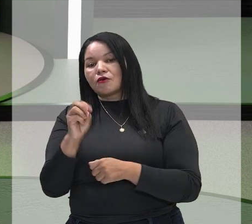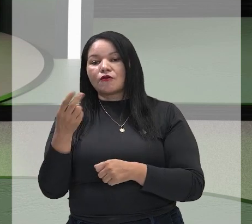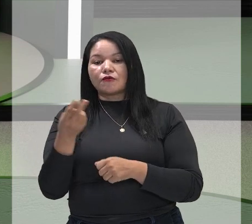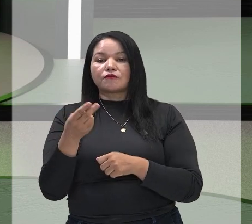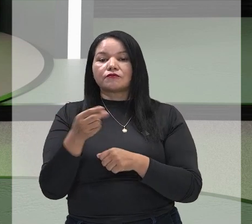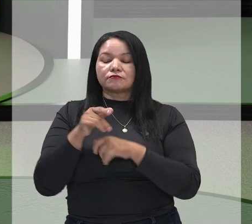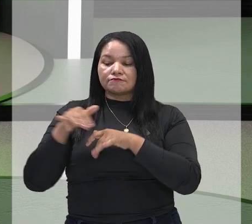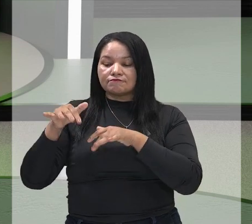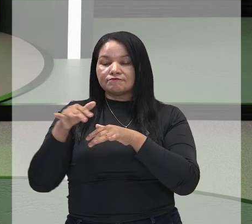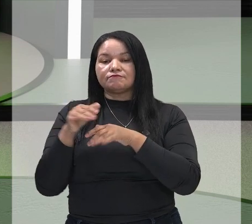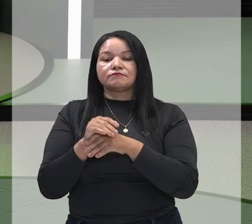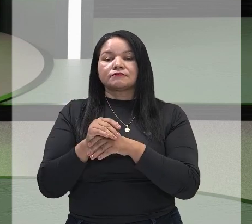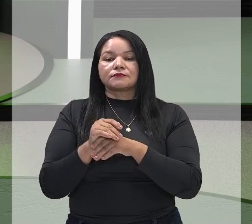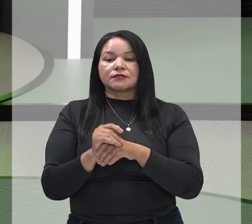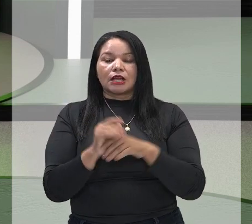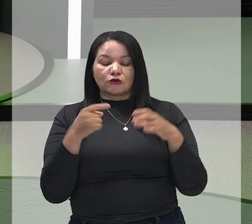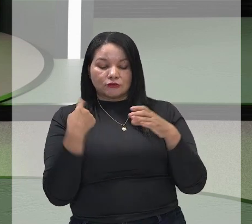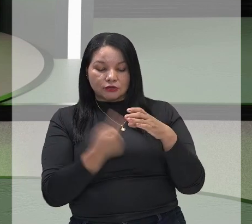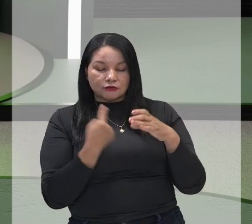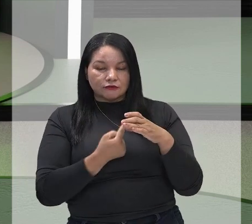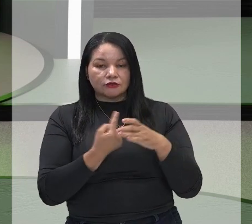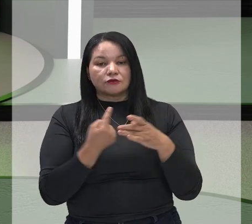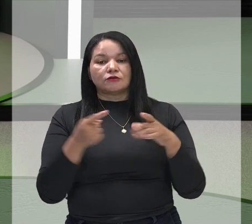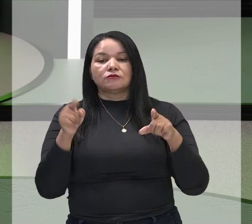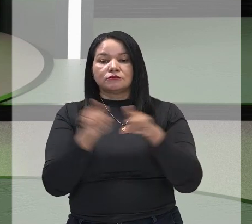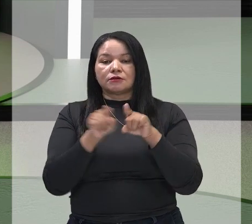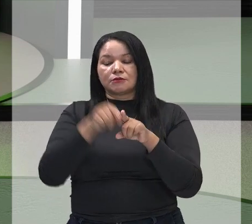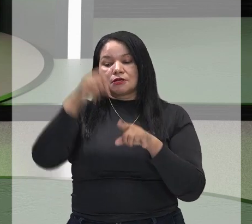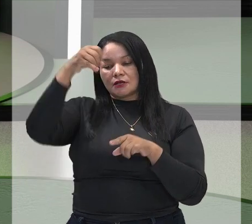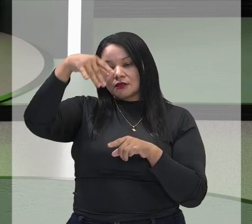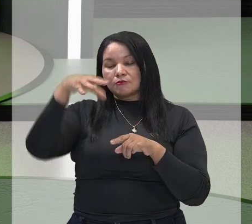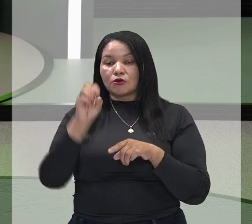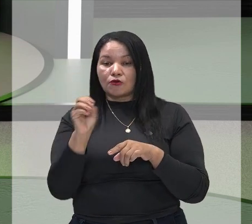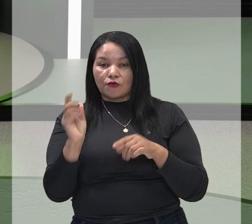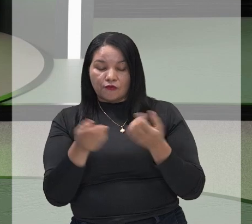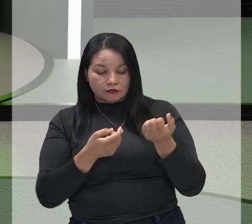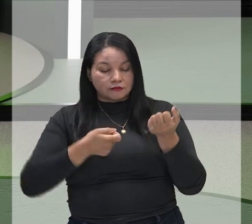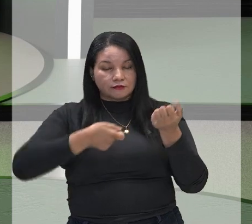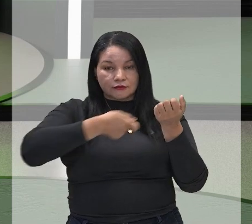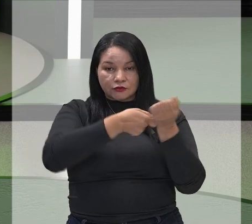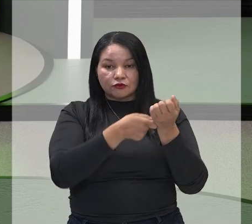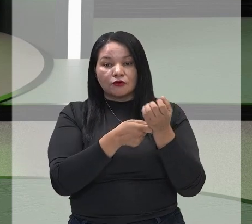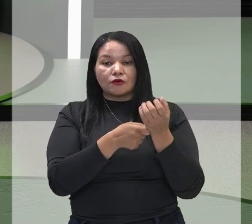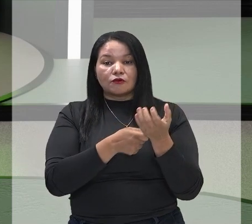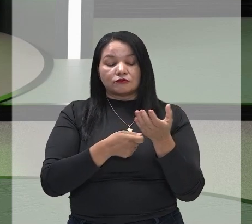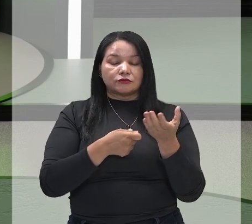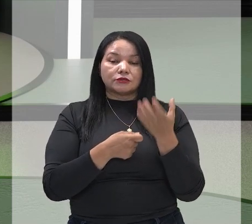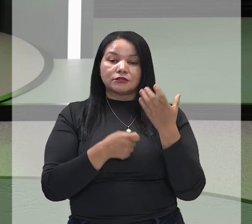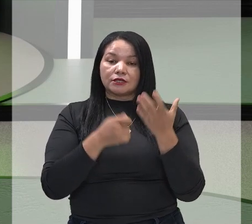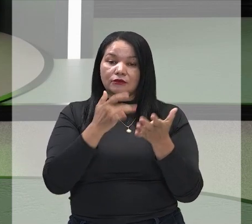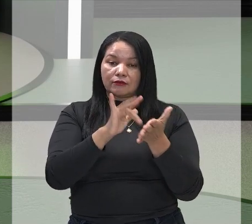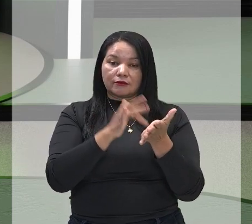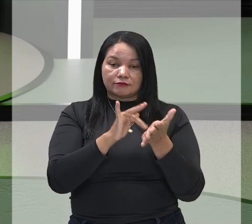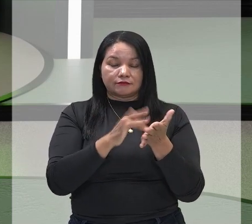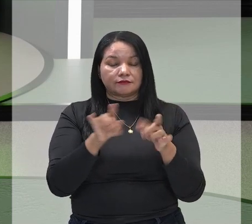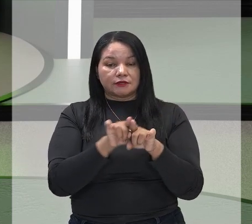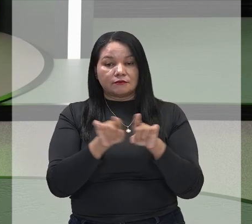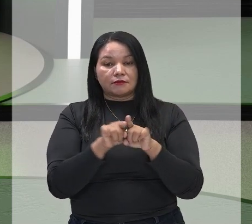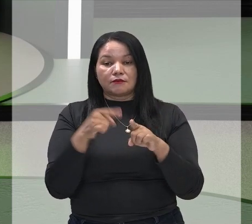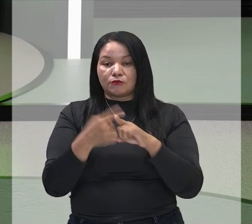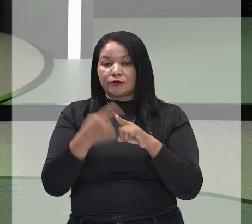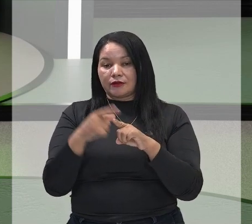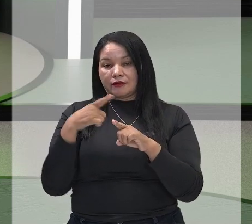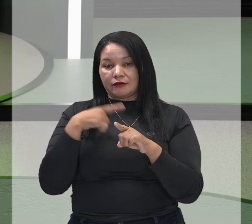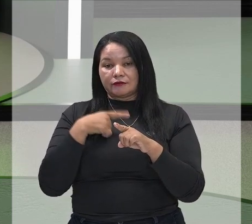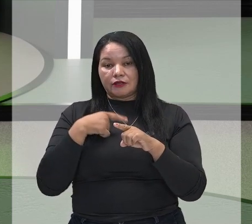liquidificador funciona, né, o celular pode ser colocado para carregar e assim por diante, porque a gente vai ter um fluxo de energia a